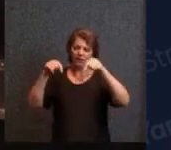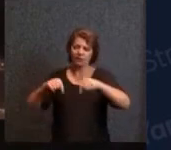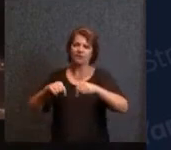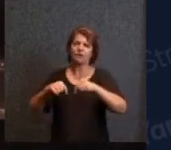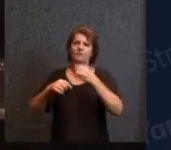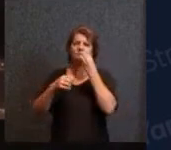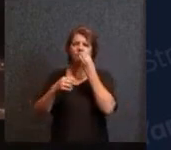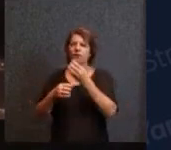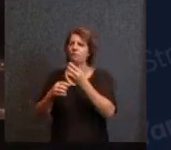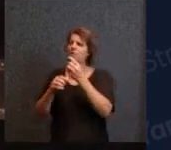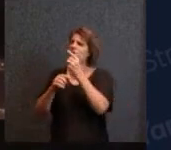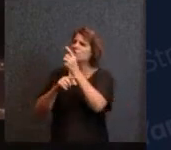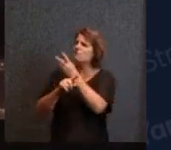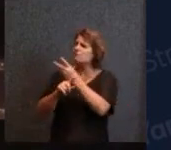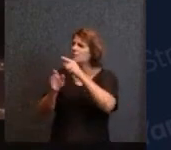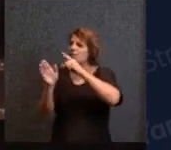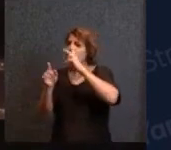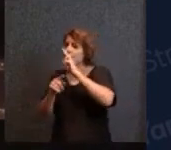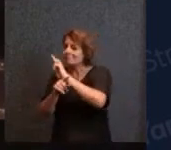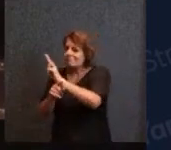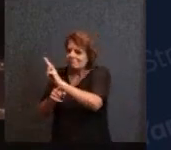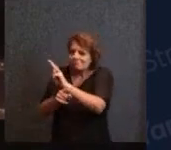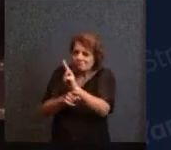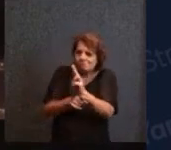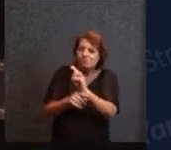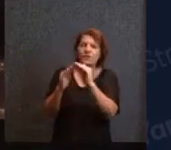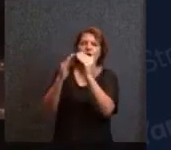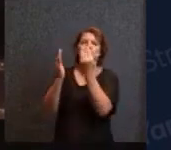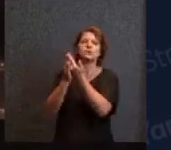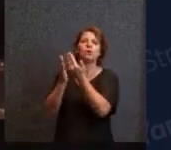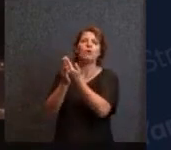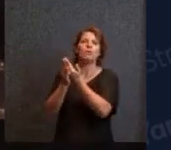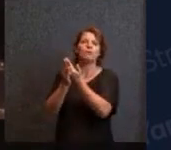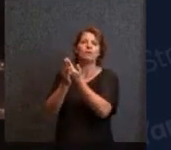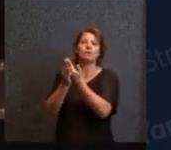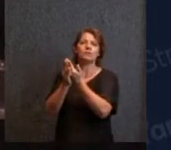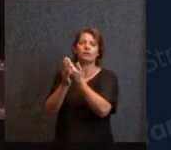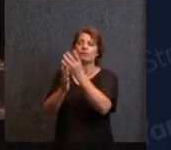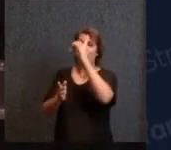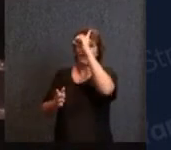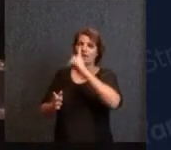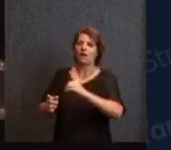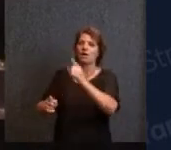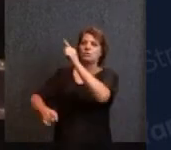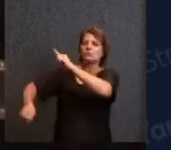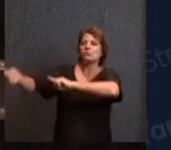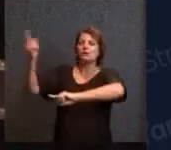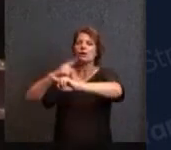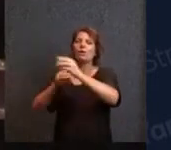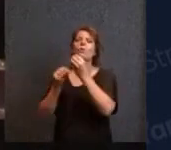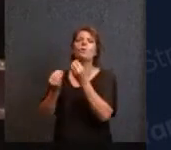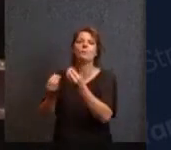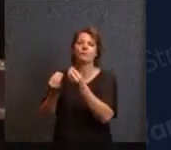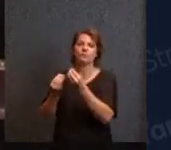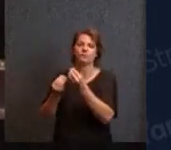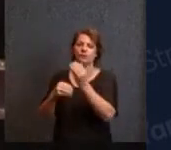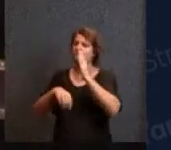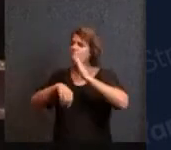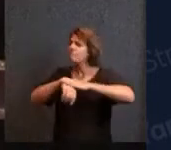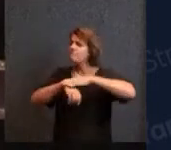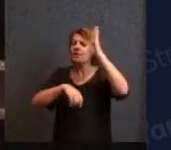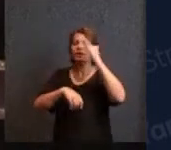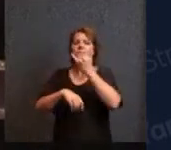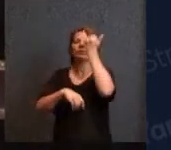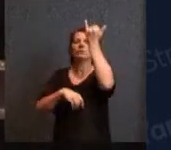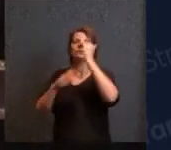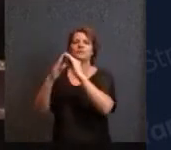o que acontece na escola. Olhar a gestão da escola. A função mais importante de uma